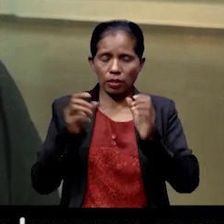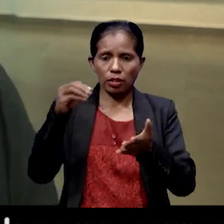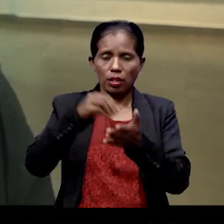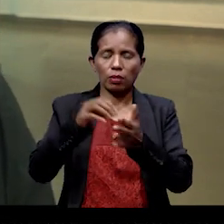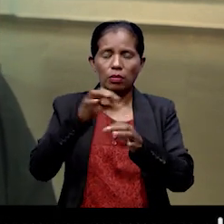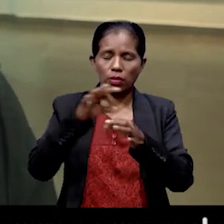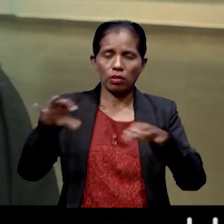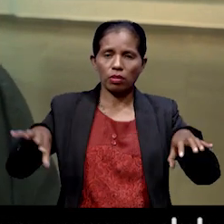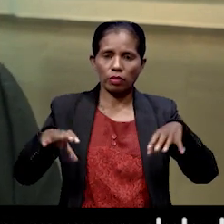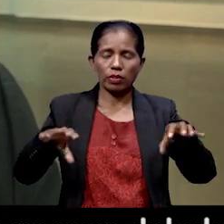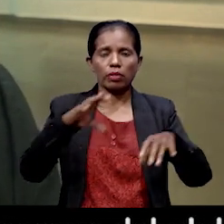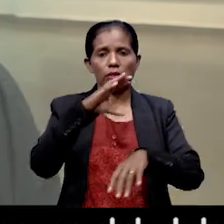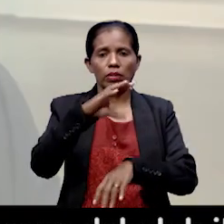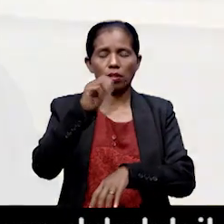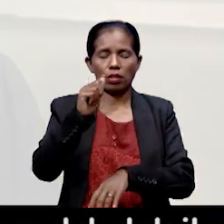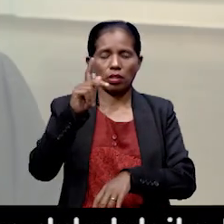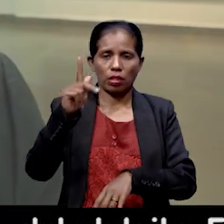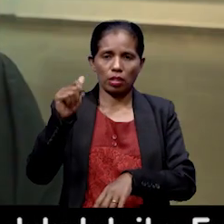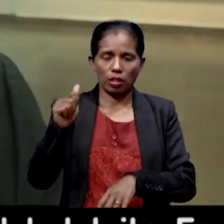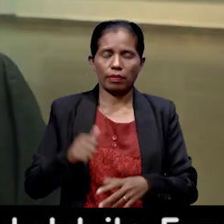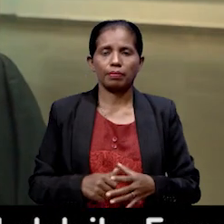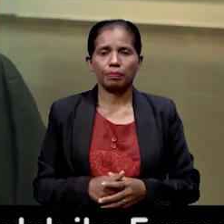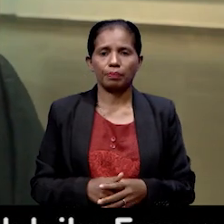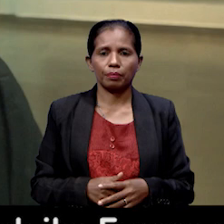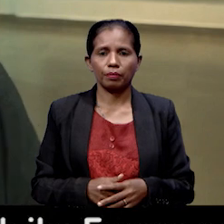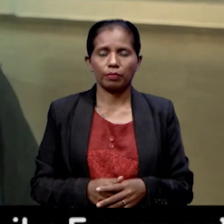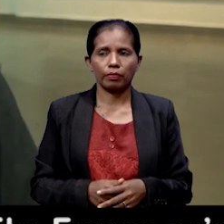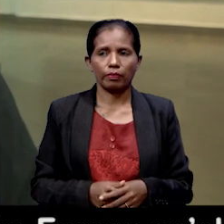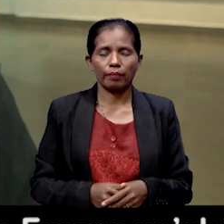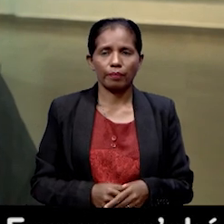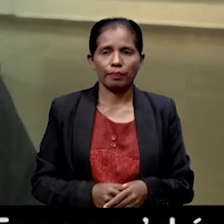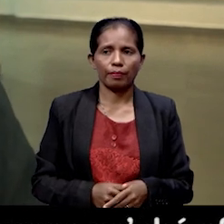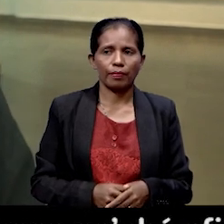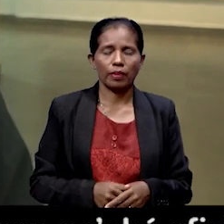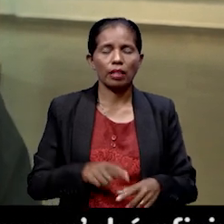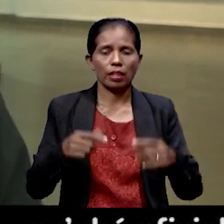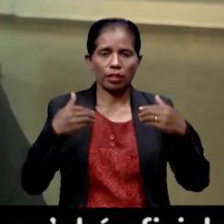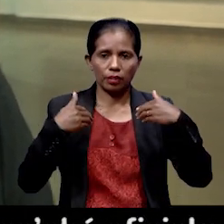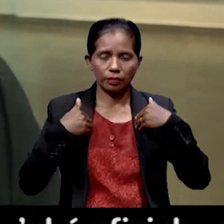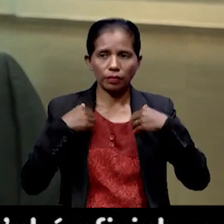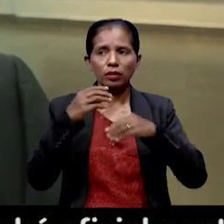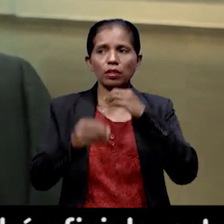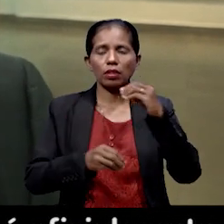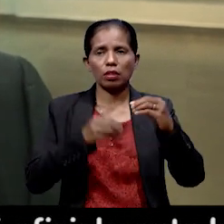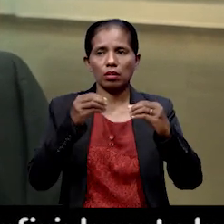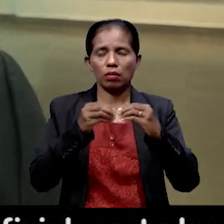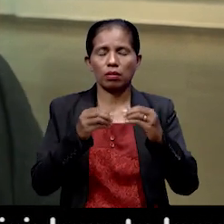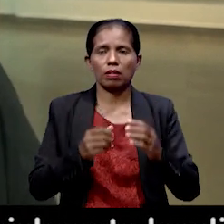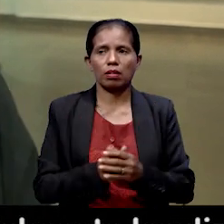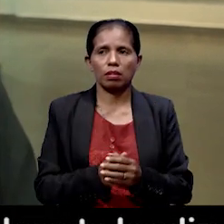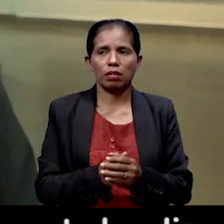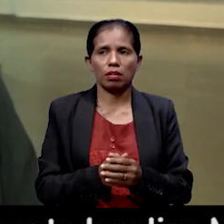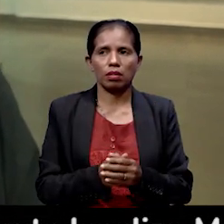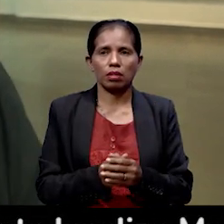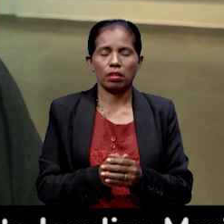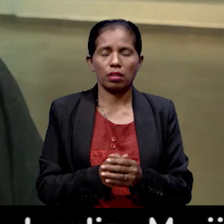natureza serviço comissão ka instituição nenil tei a lira lei a regime com a aplicações